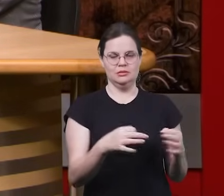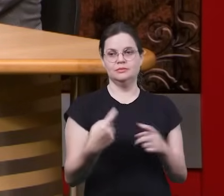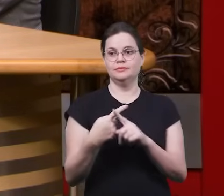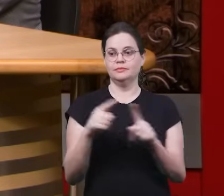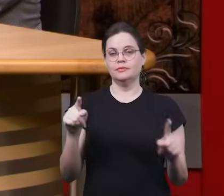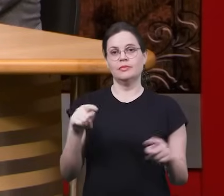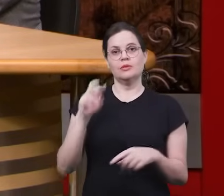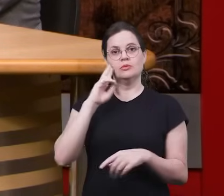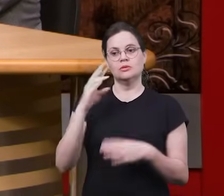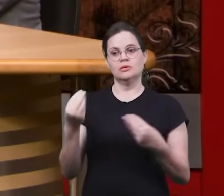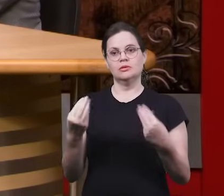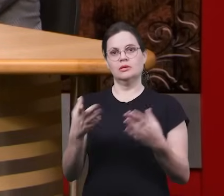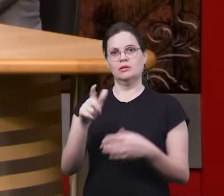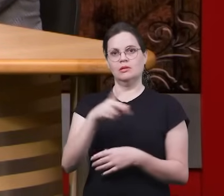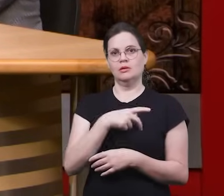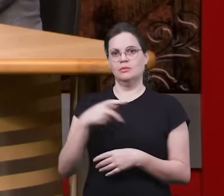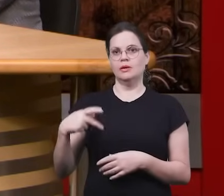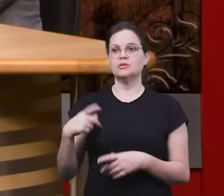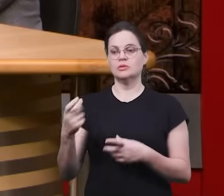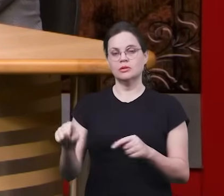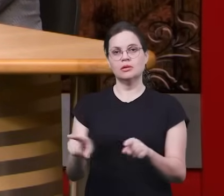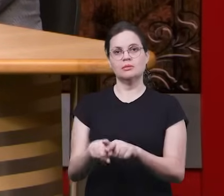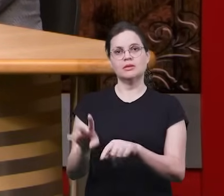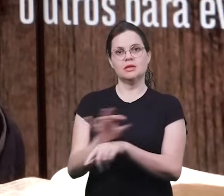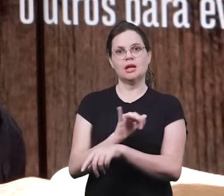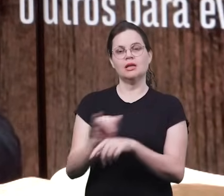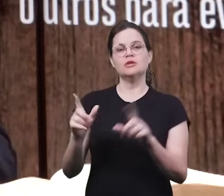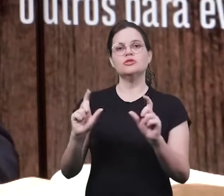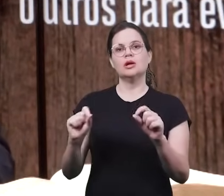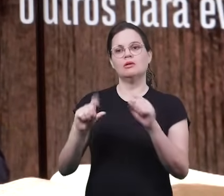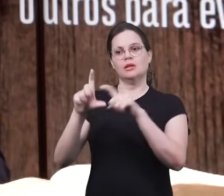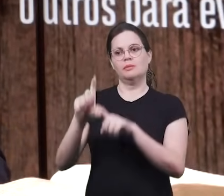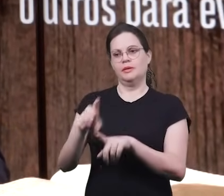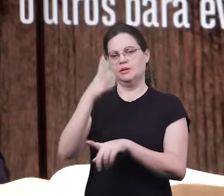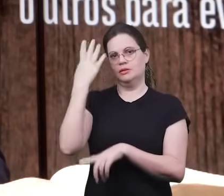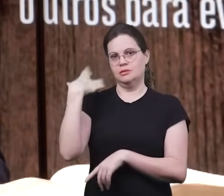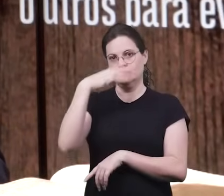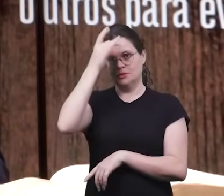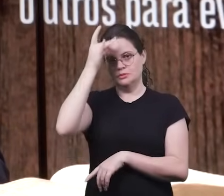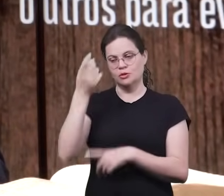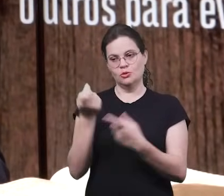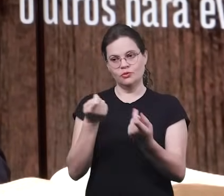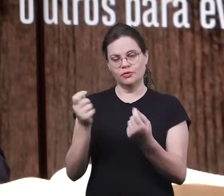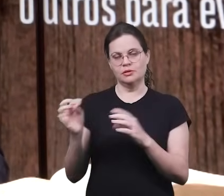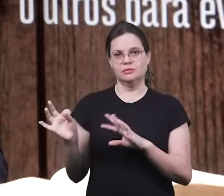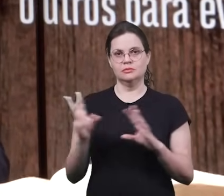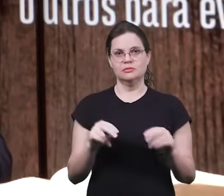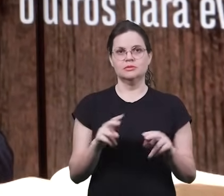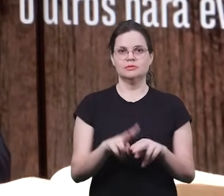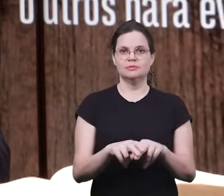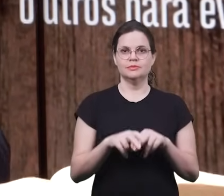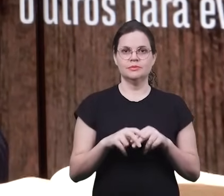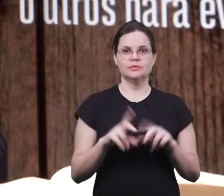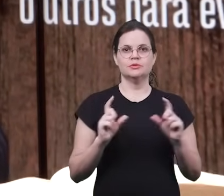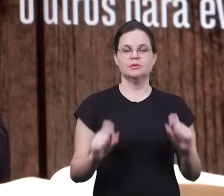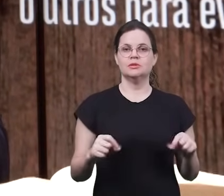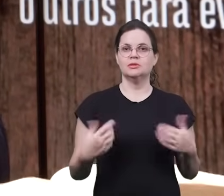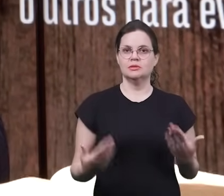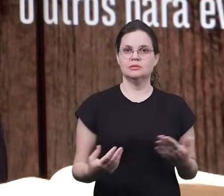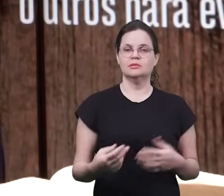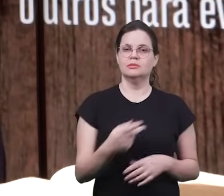Senhor colocou na mão dele, né, Francisco? Exatamente. E por isso que o ministério, ele precisa de estar